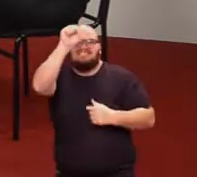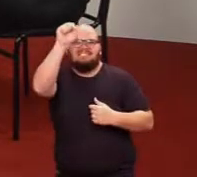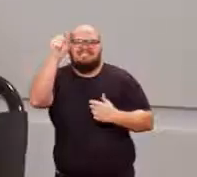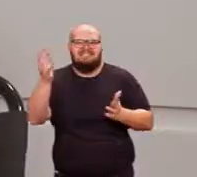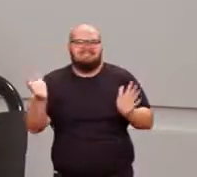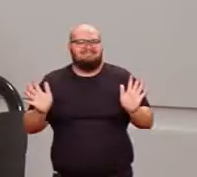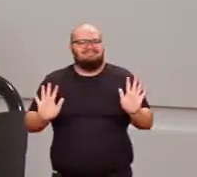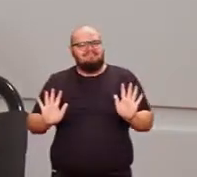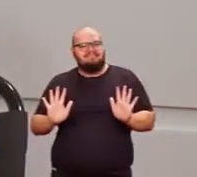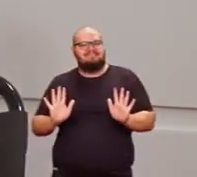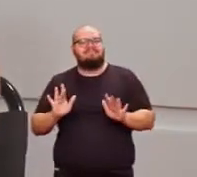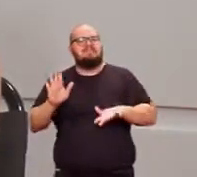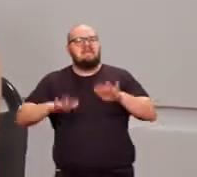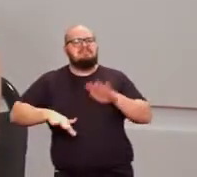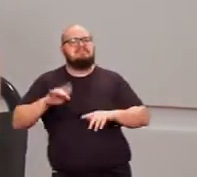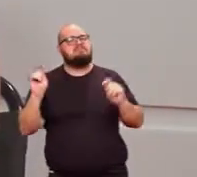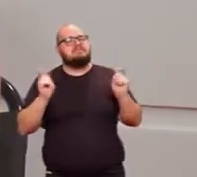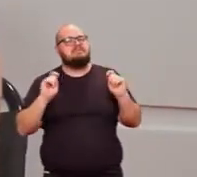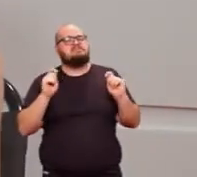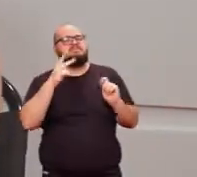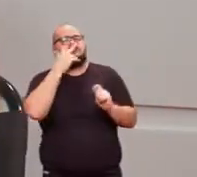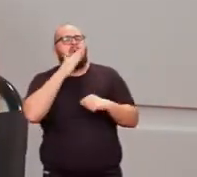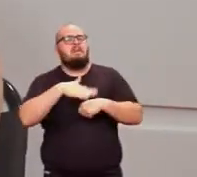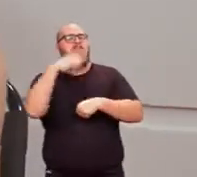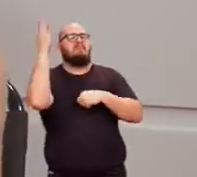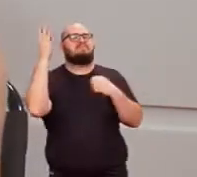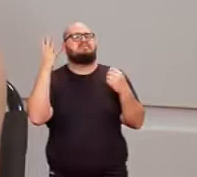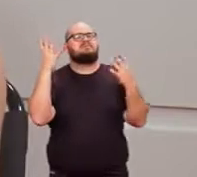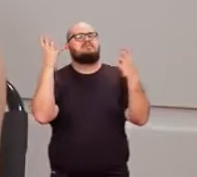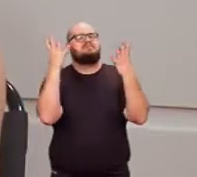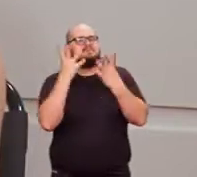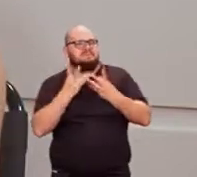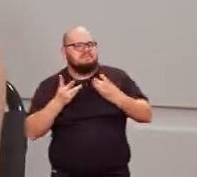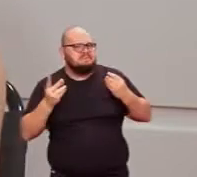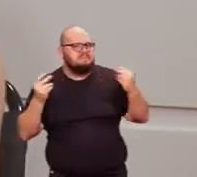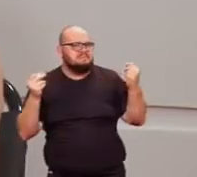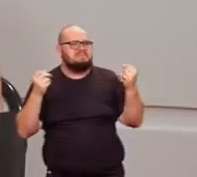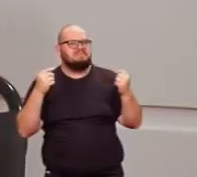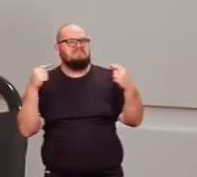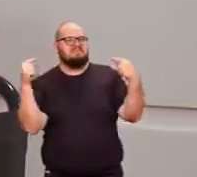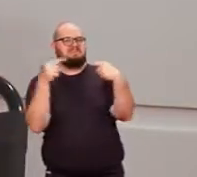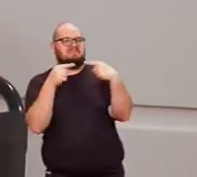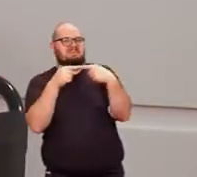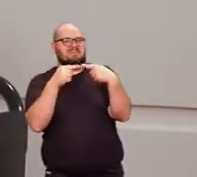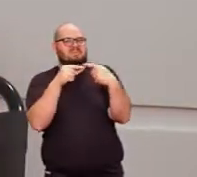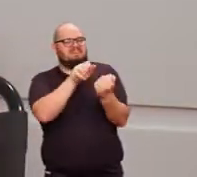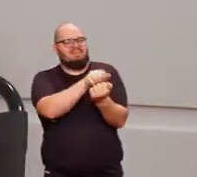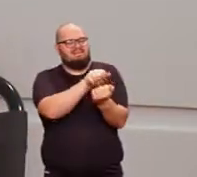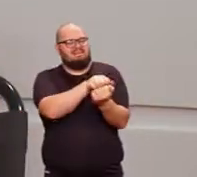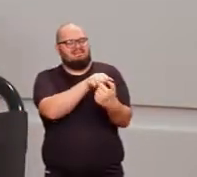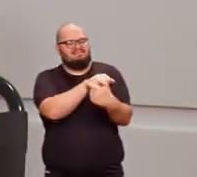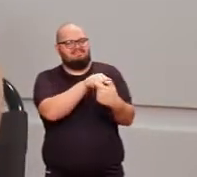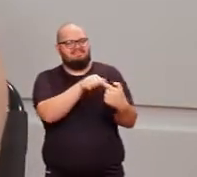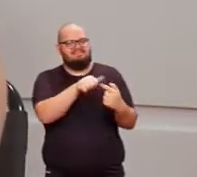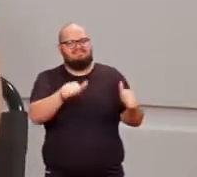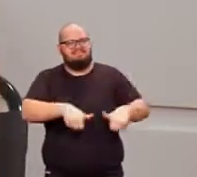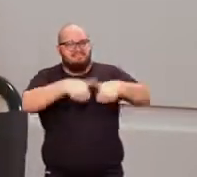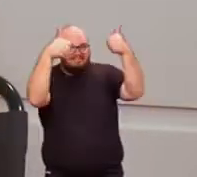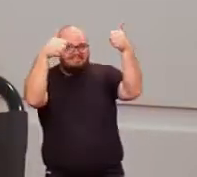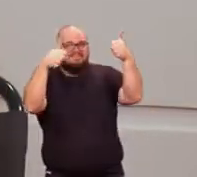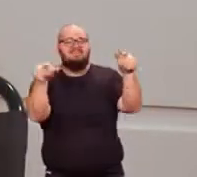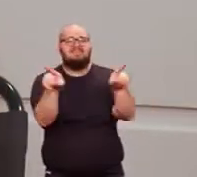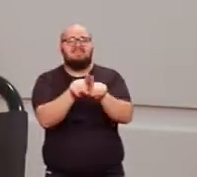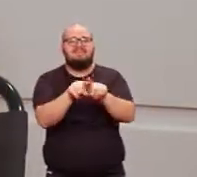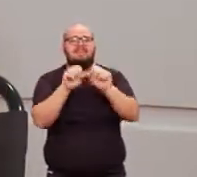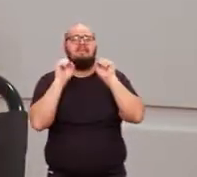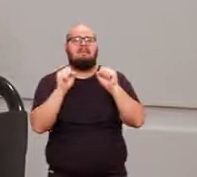agressivo. Então, na medida que a gente consegue, muitas vezes, melhorar a estética dentária ou a